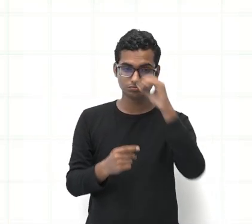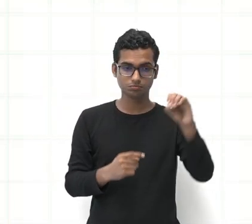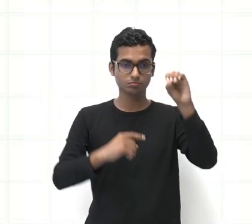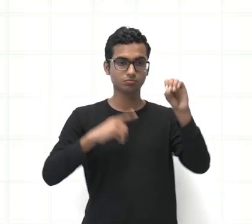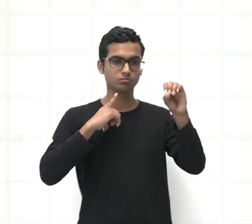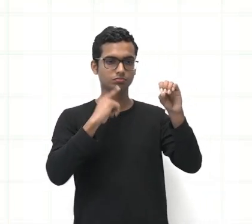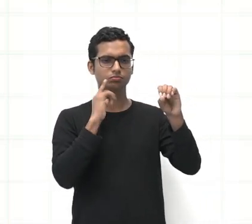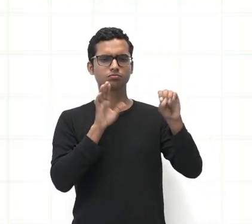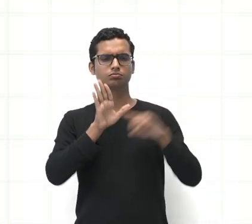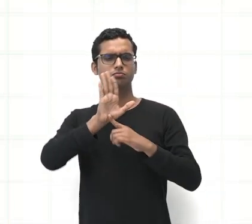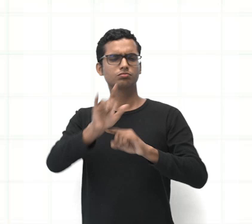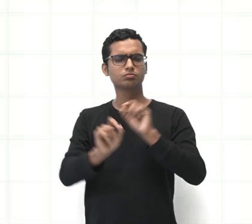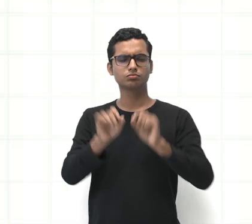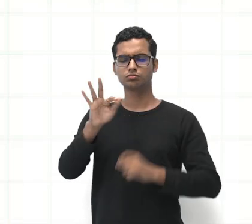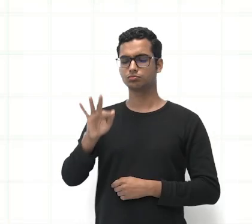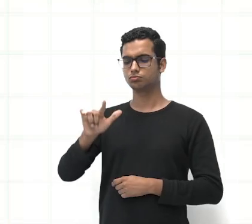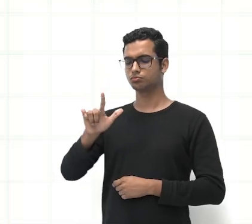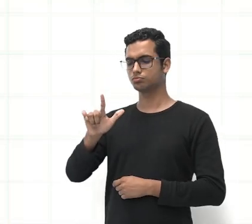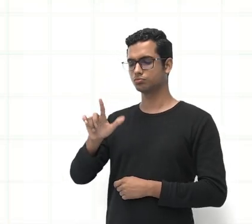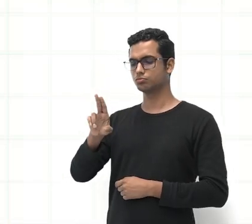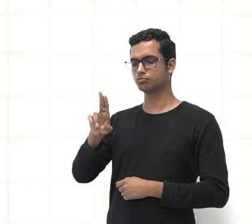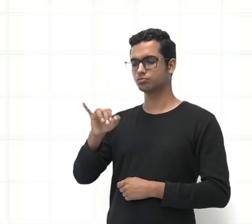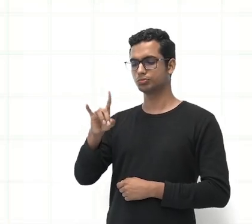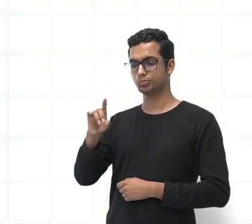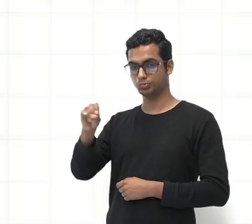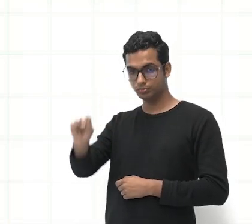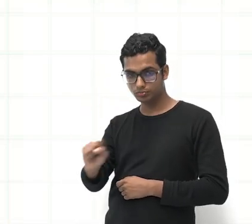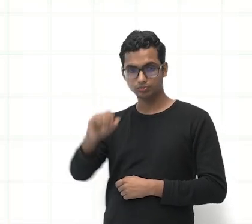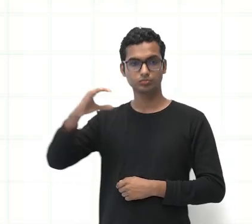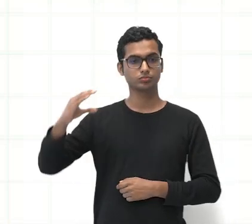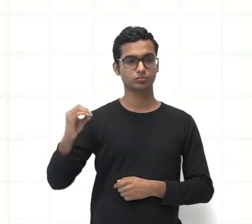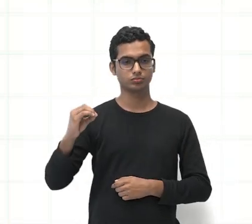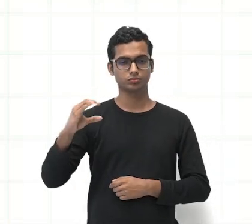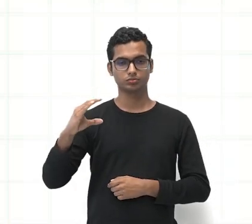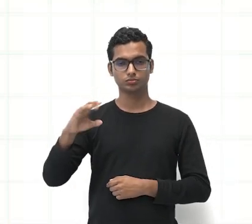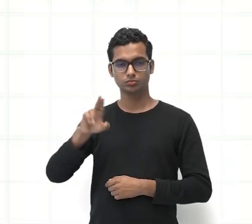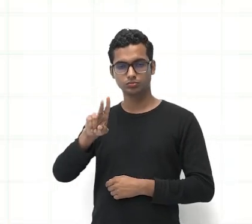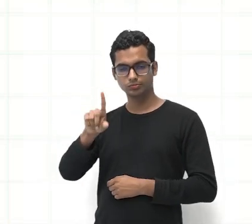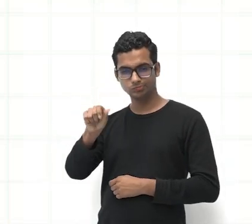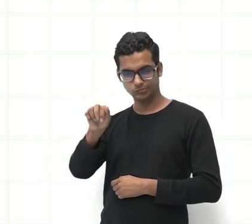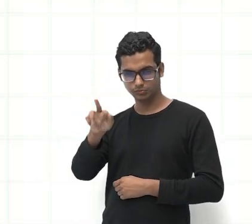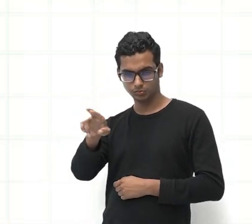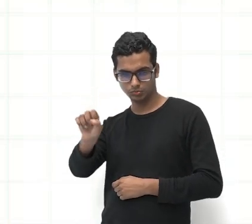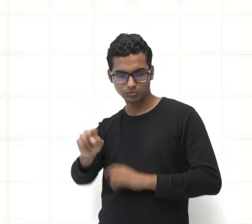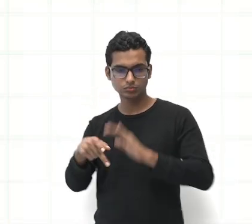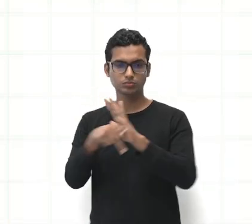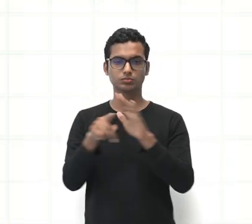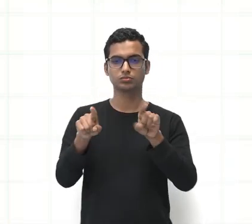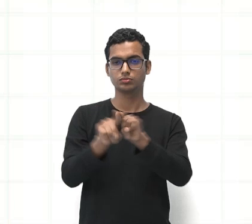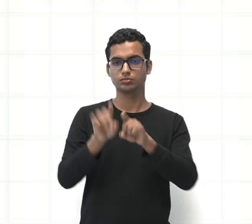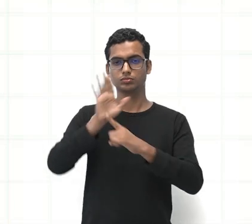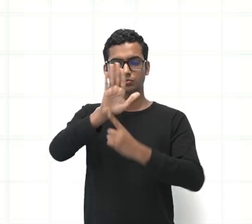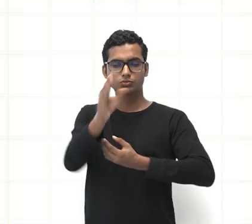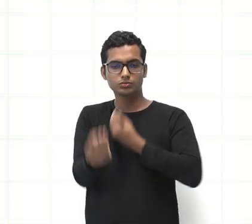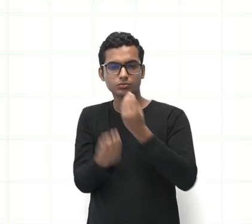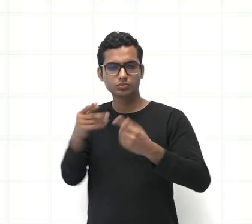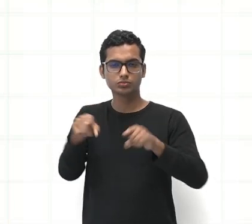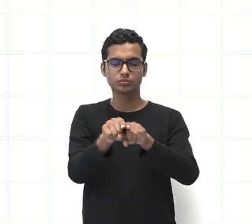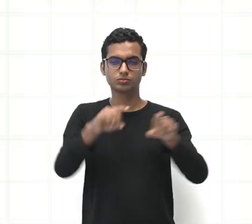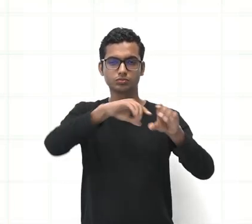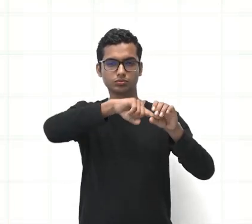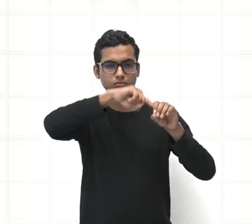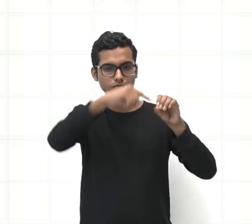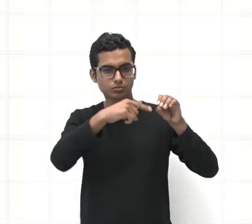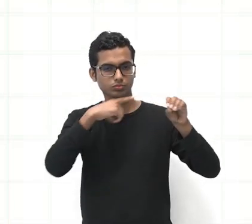fluidos oculares. Nós temos o humor aquoso, que está entre a córnea e o cristalino. Está aqui